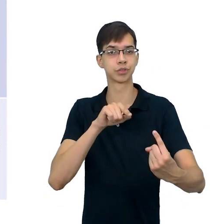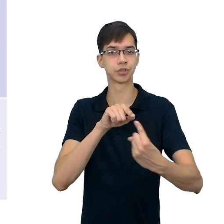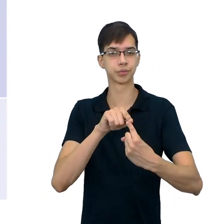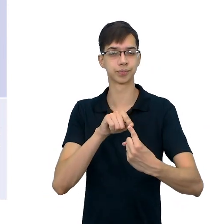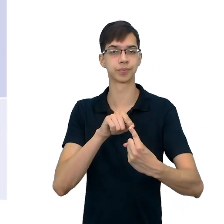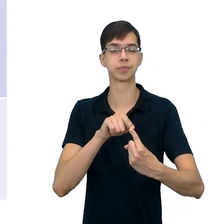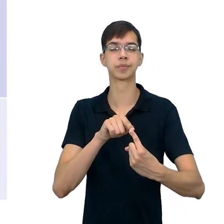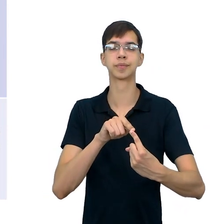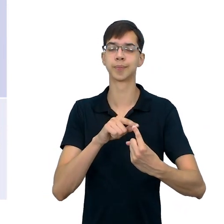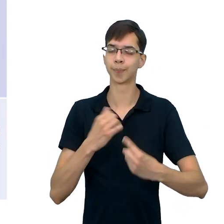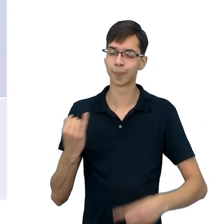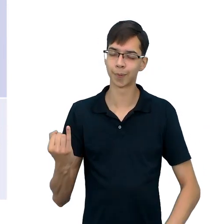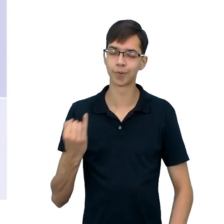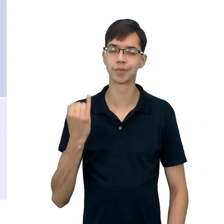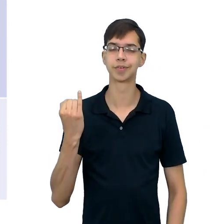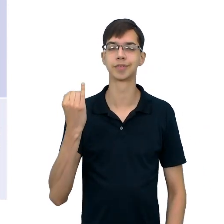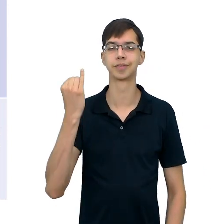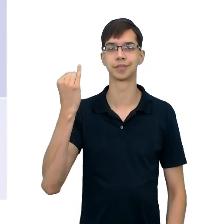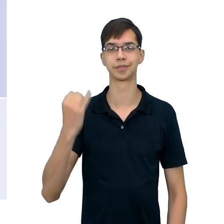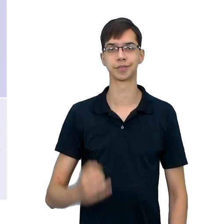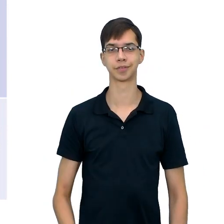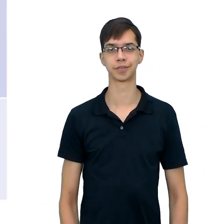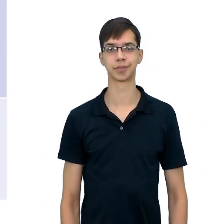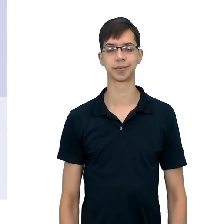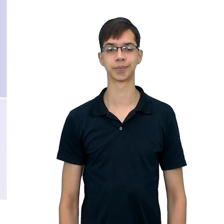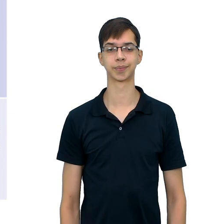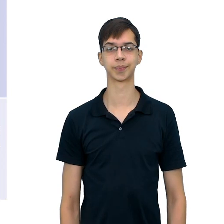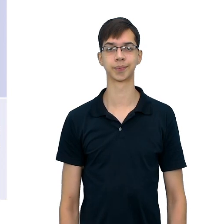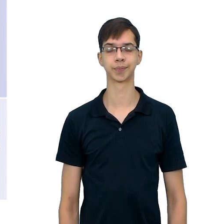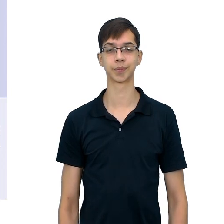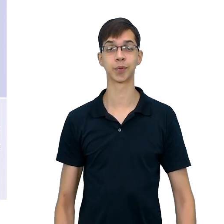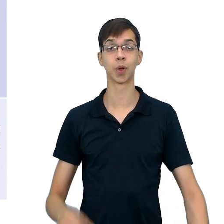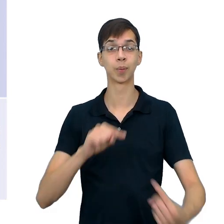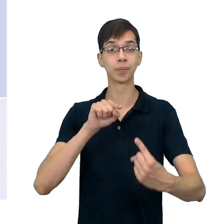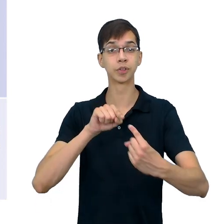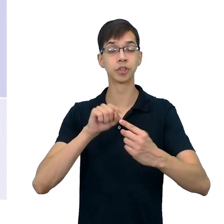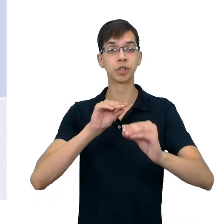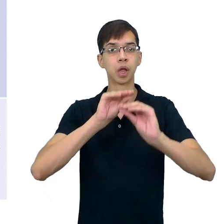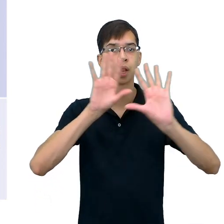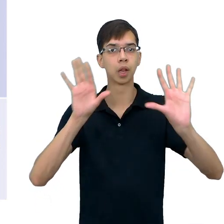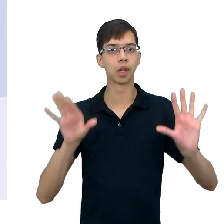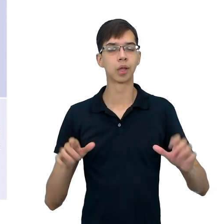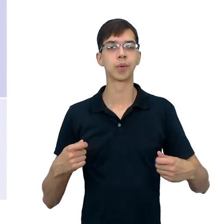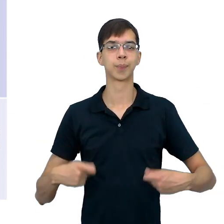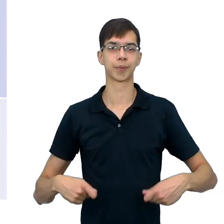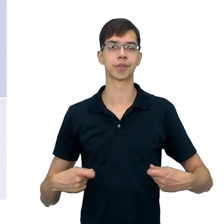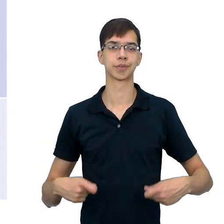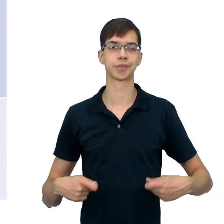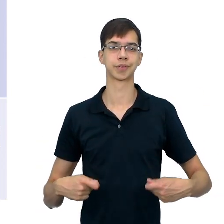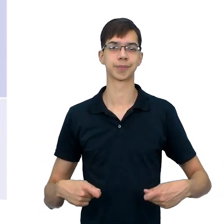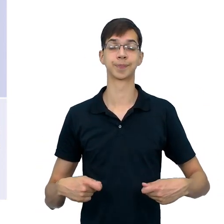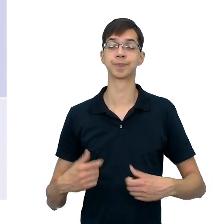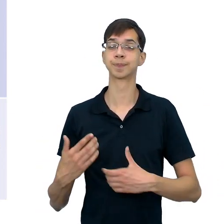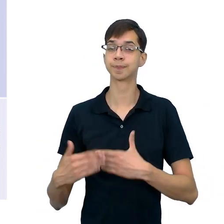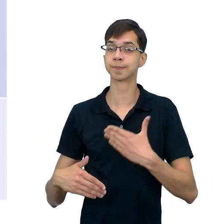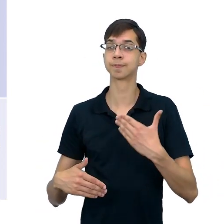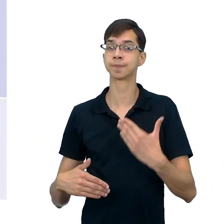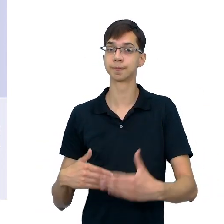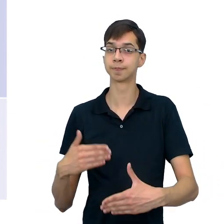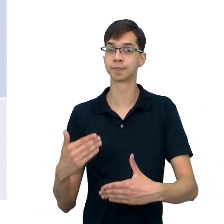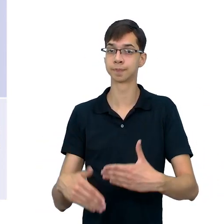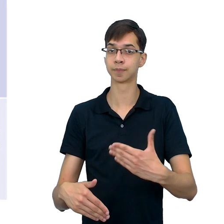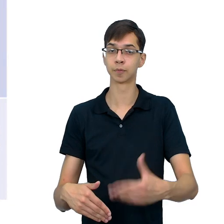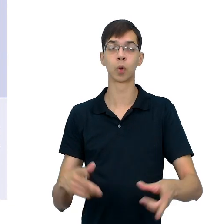importante, né? Então, esses objetivos, eles precisam estar claros, né? E esse processo é um processo contínuo, né,